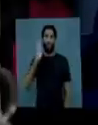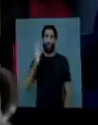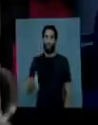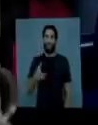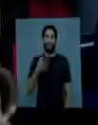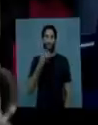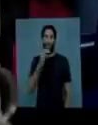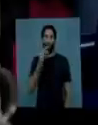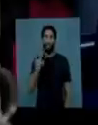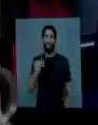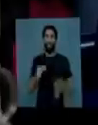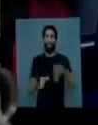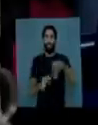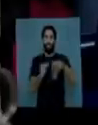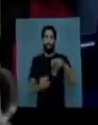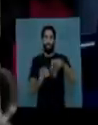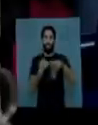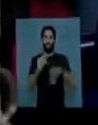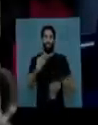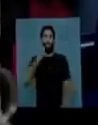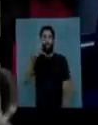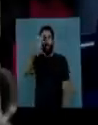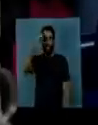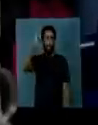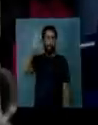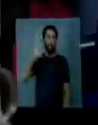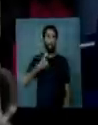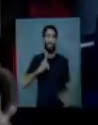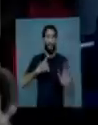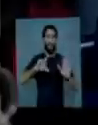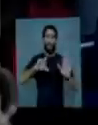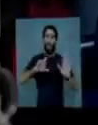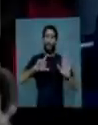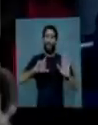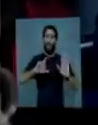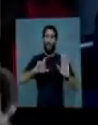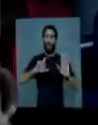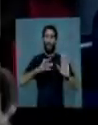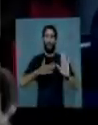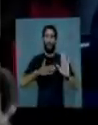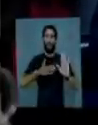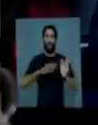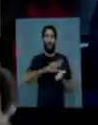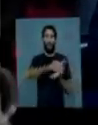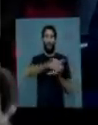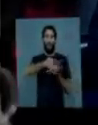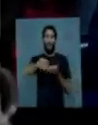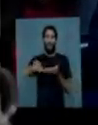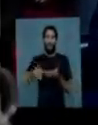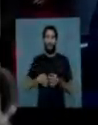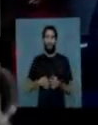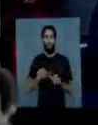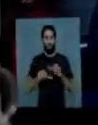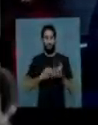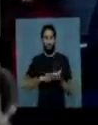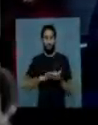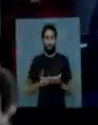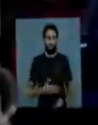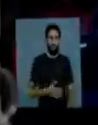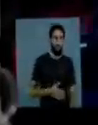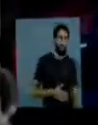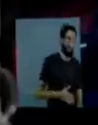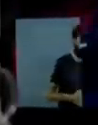Ministro Alexandre de Moraes aqui tem prints com a minha conversa com o Ministro Alexandre de Moraes eu relatando